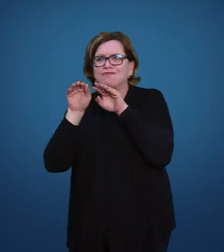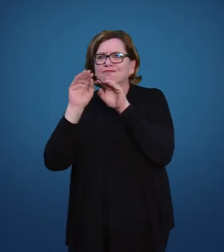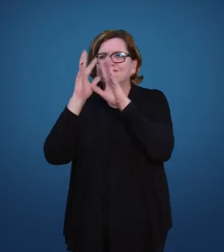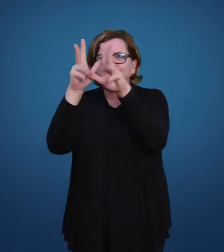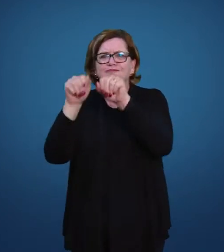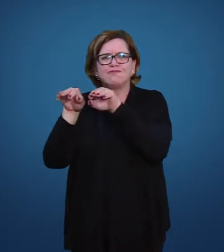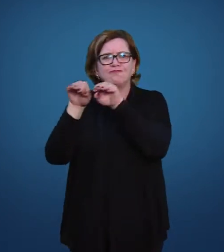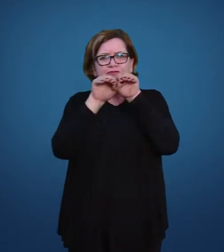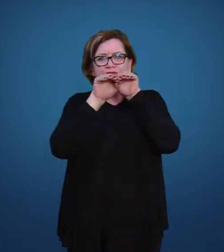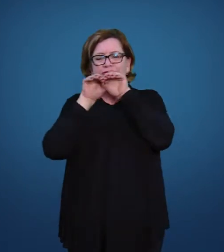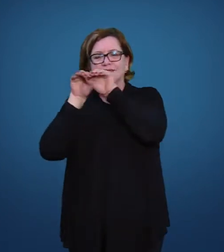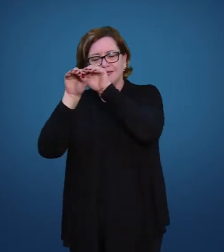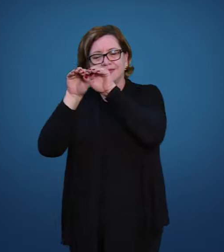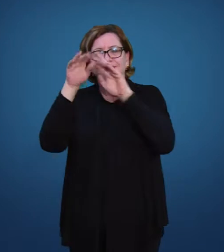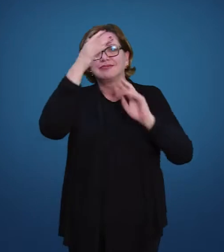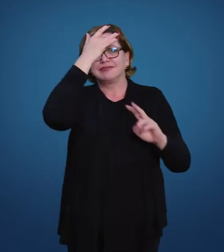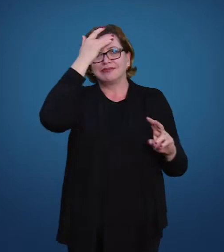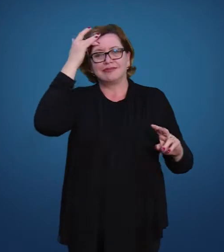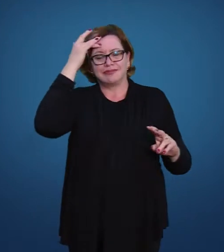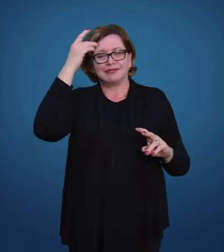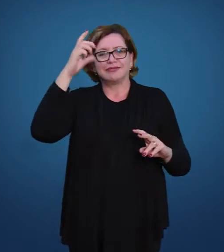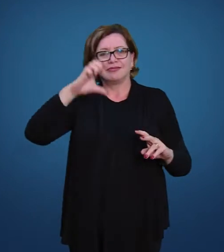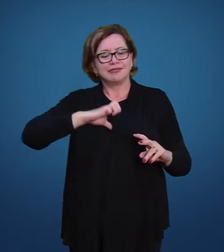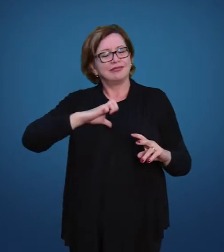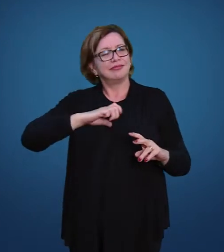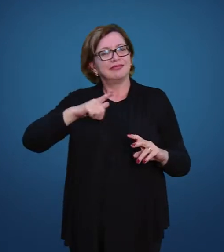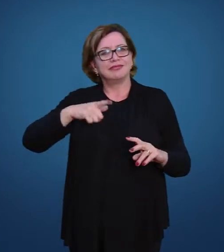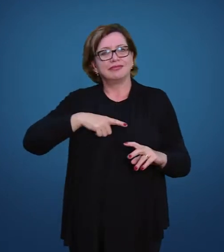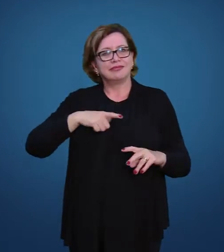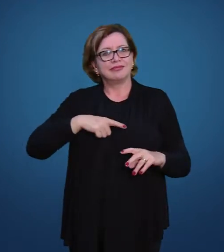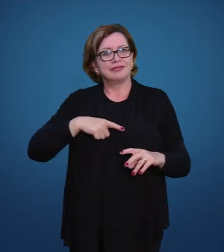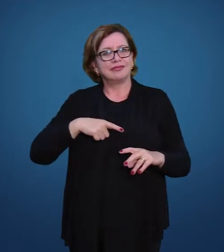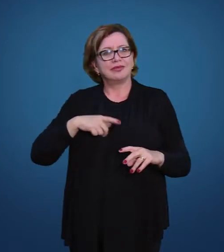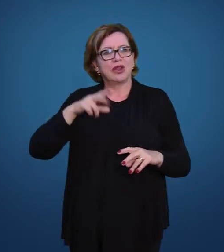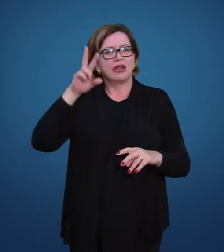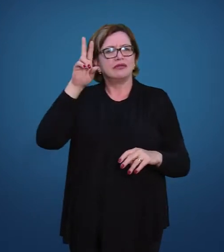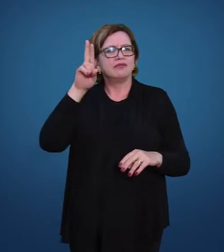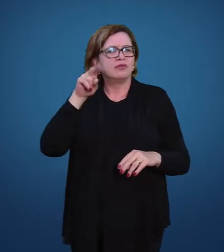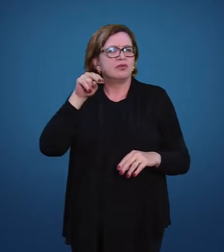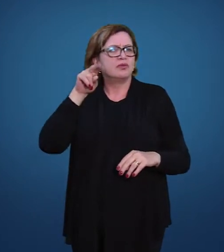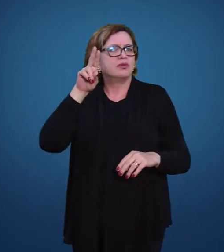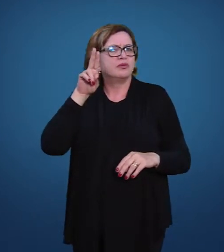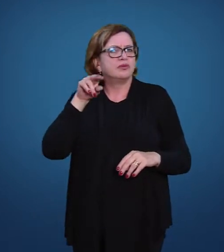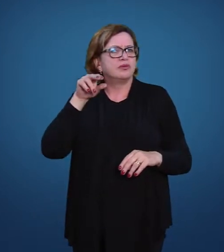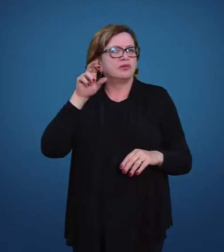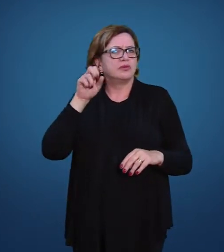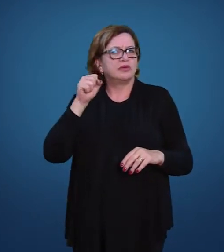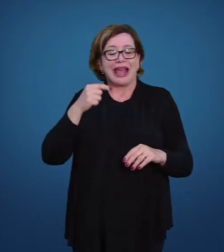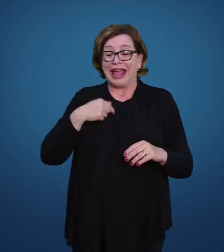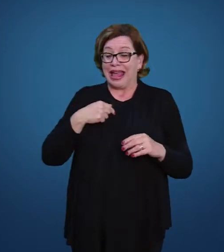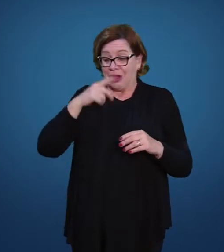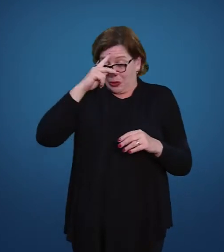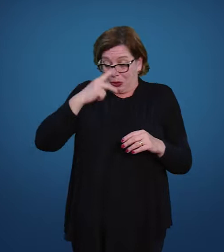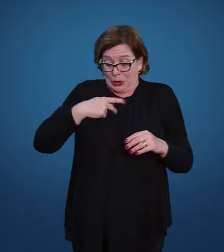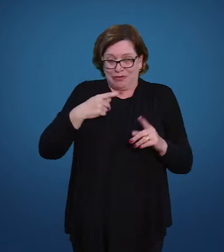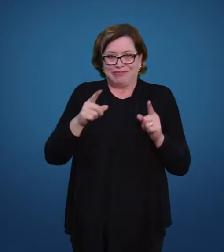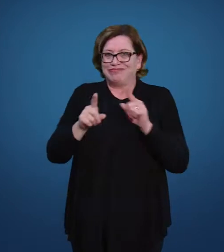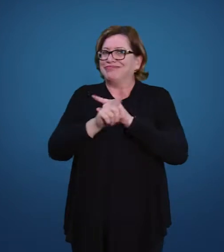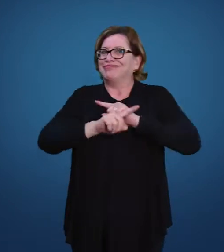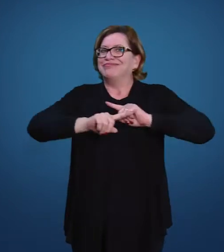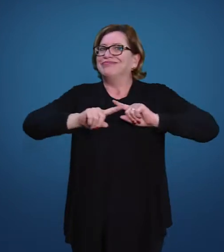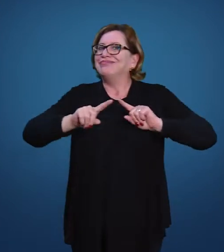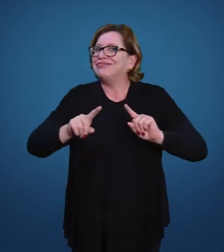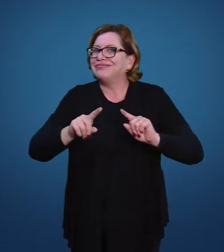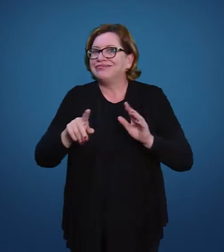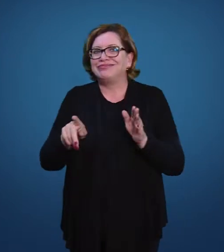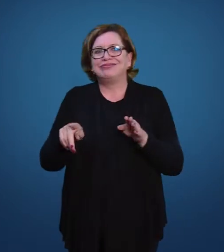pessoa ética é uma pessoa que jamais vai agir por interesses exclusivos